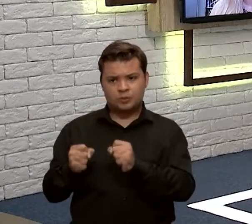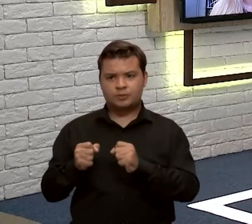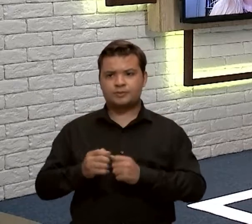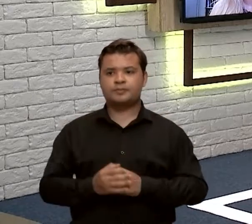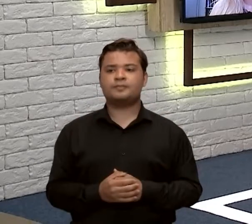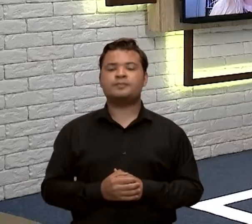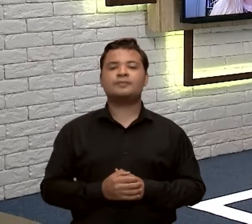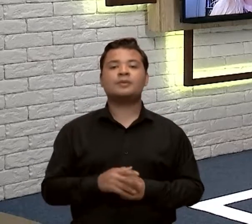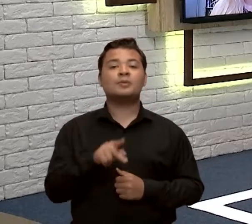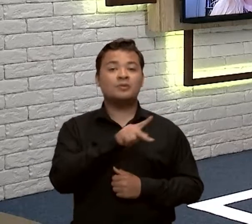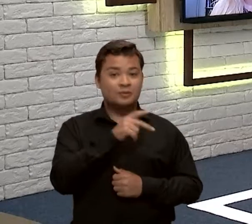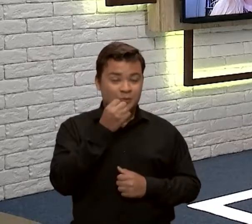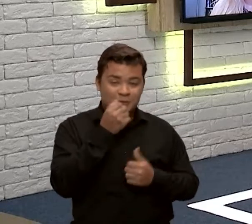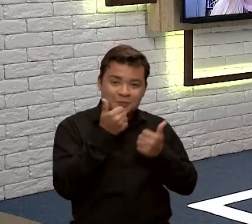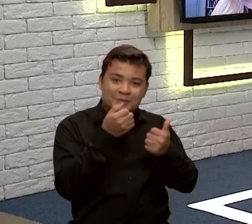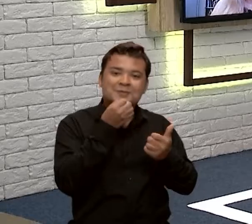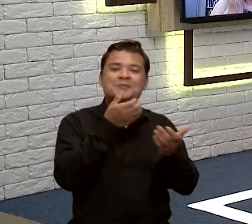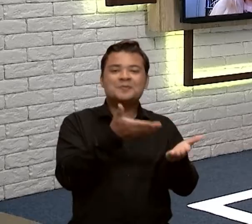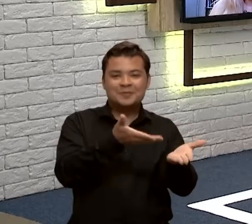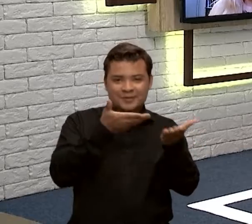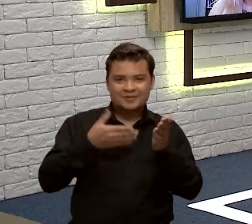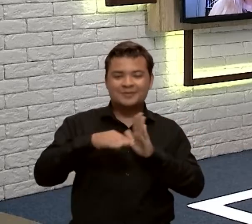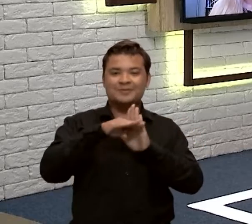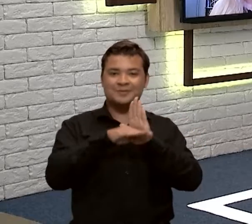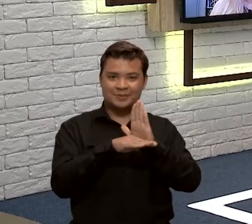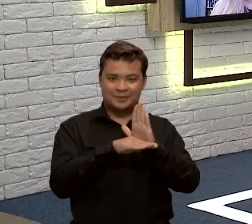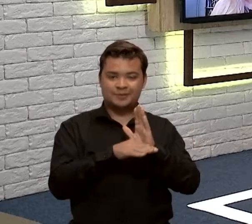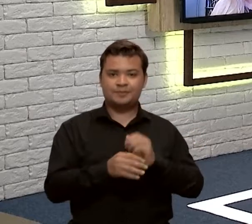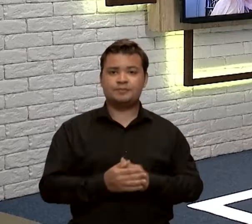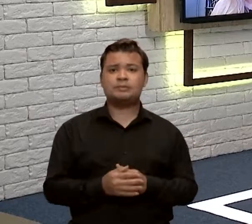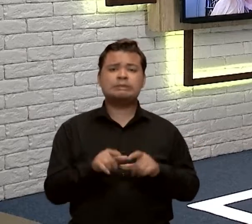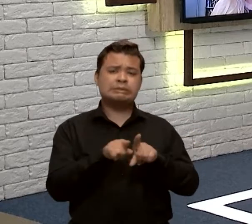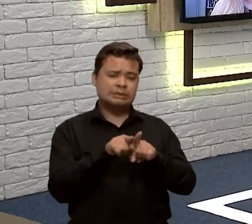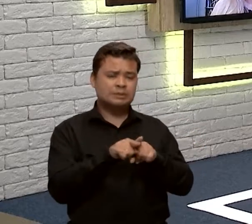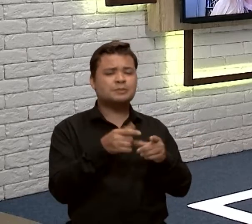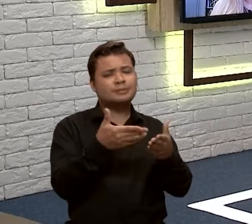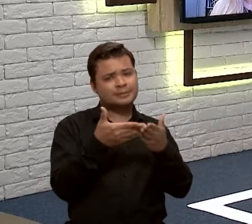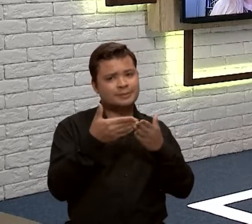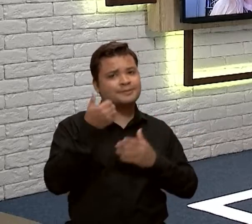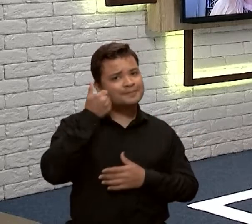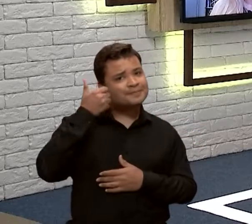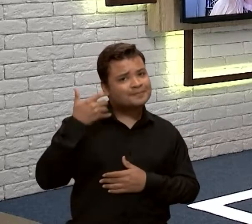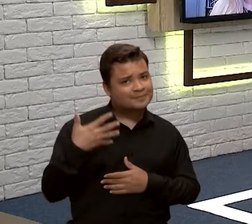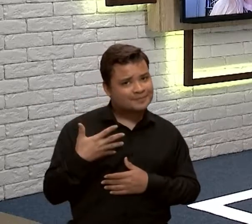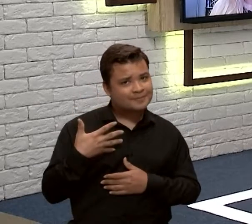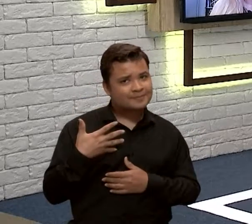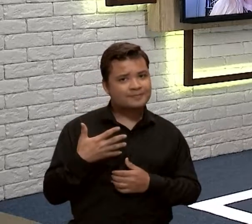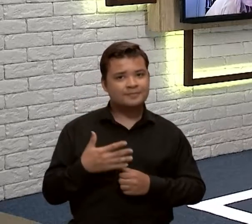bem, professora? Seja bem-vinda mais uma vez aqui ao programa e eu já peço, claro, a sua autodescrição.